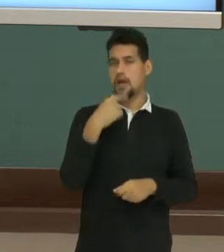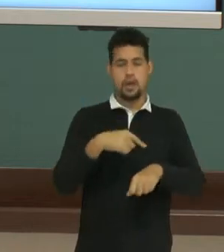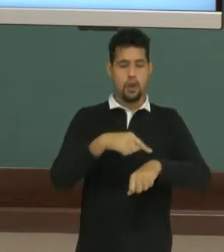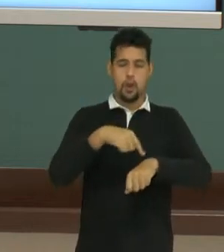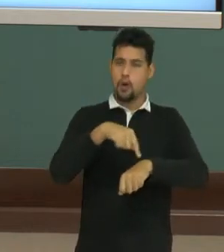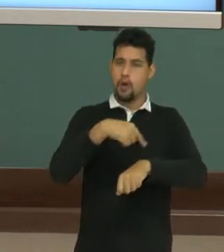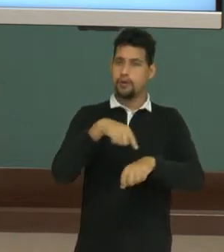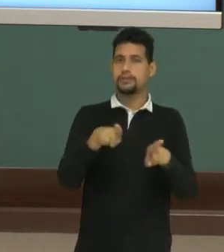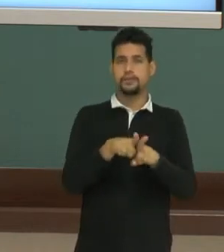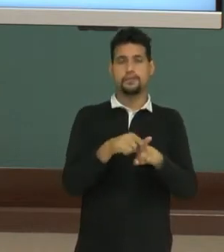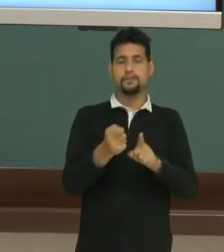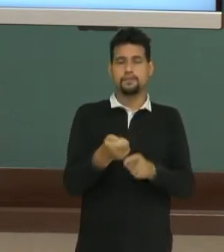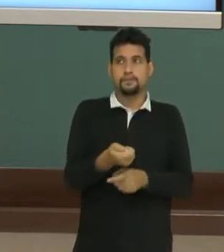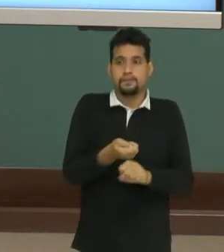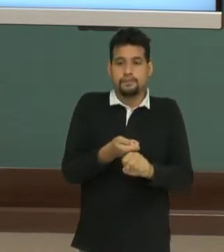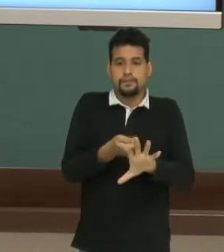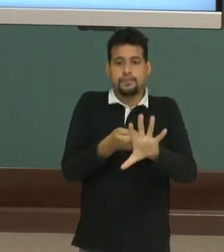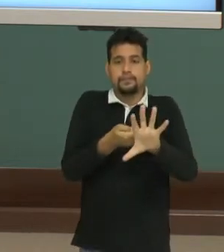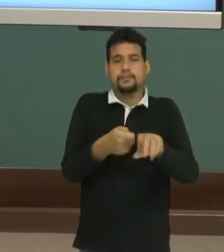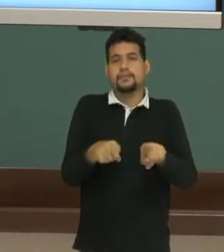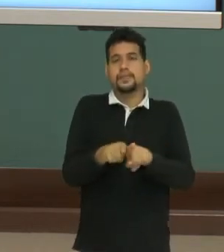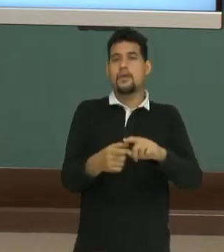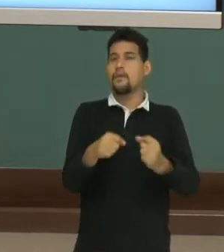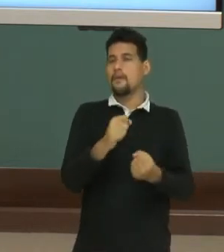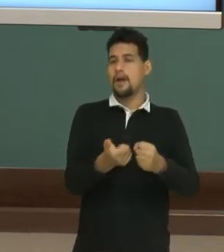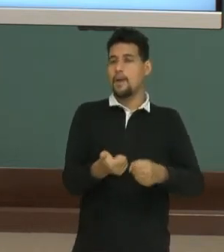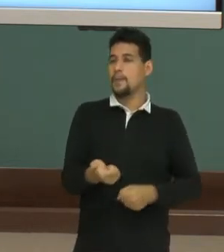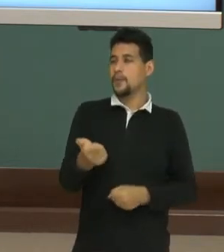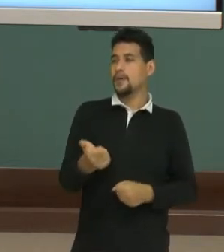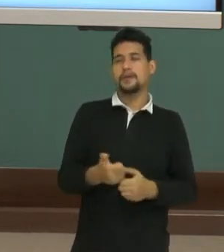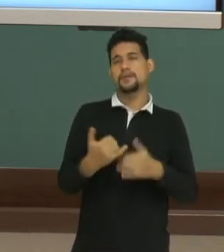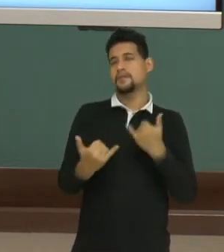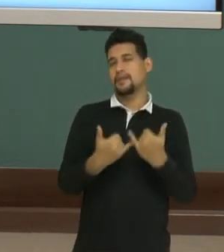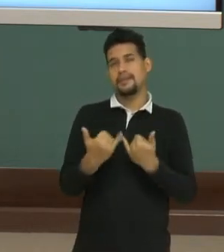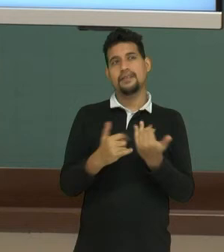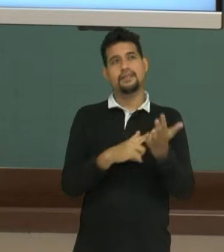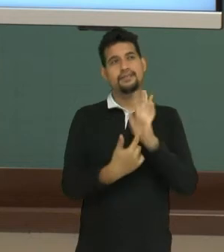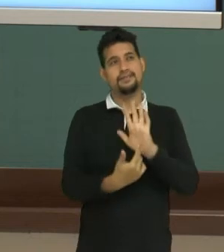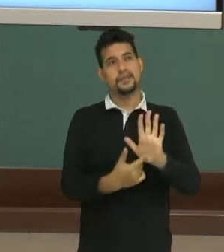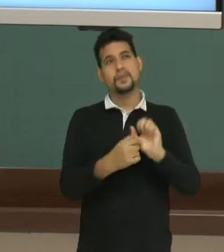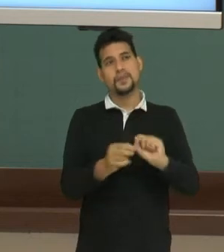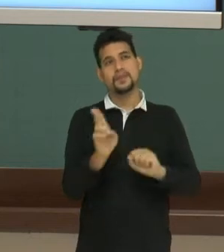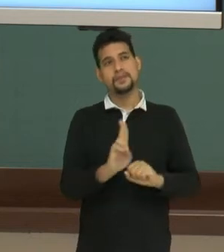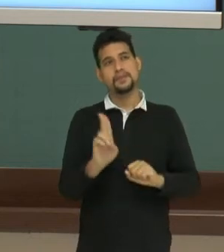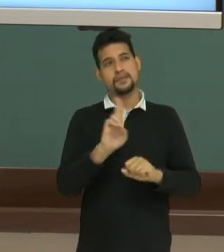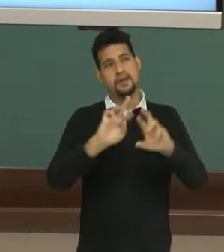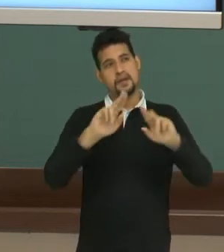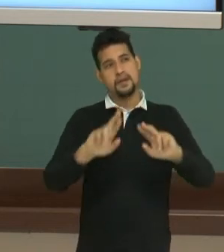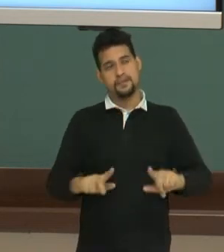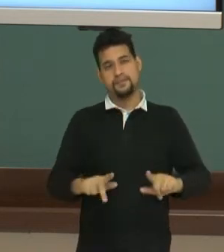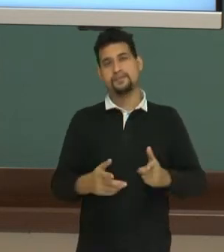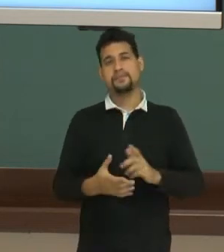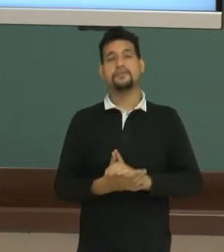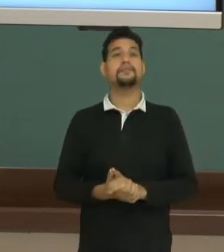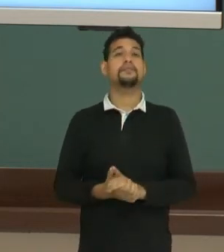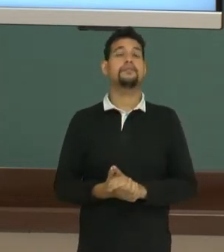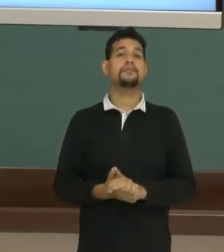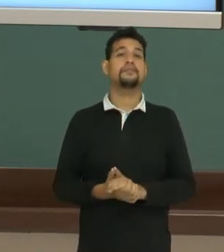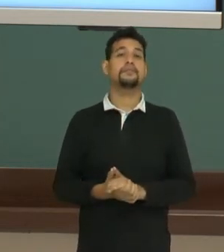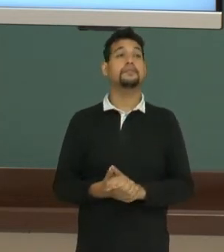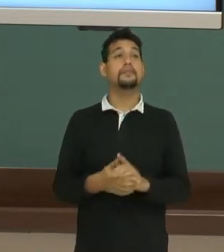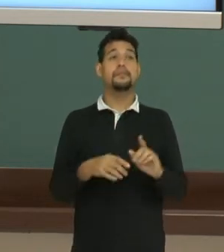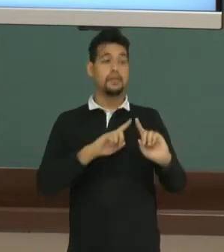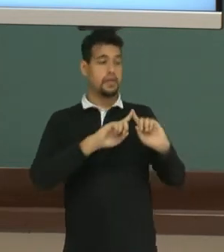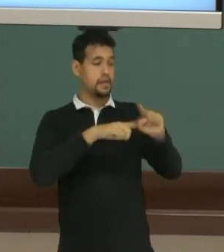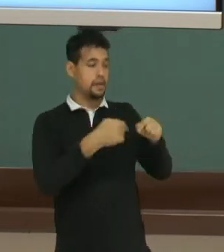o controle e o controlinho do carro ali de brinquedo para mostrar que poderia ser utilizado nos brinquedos. E